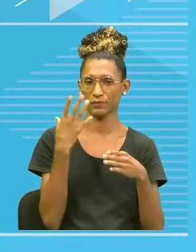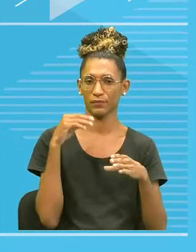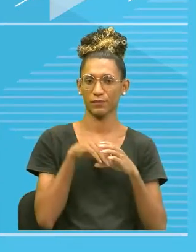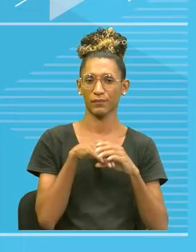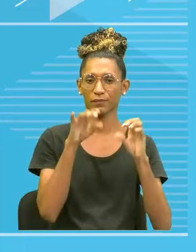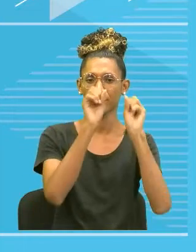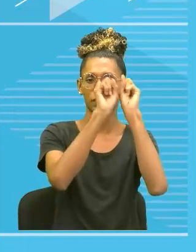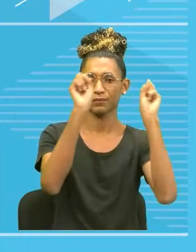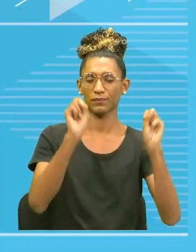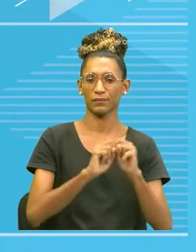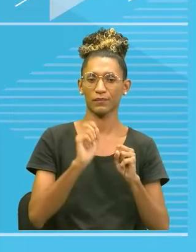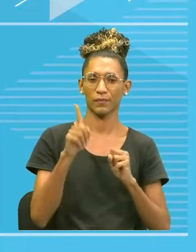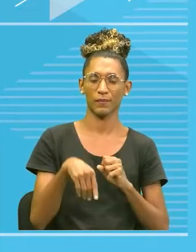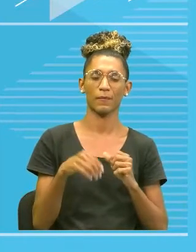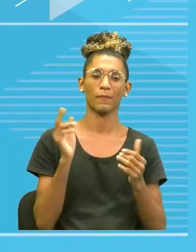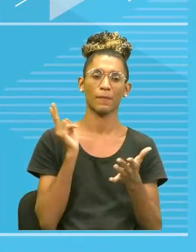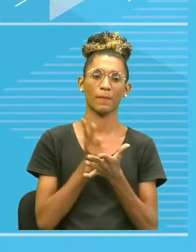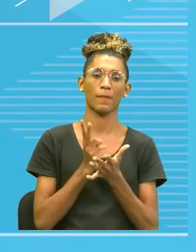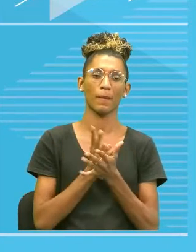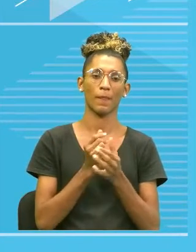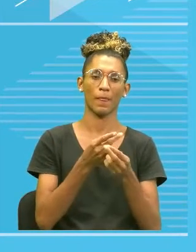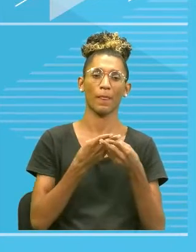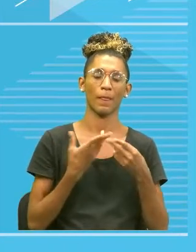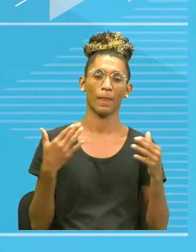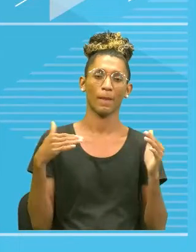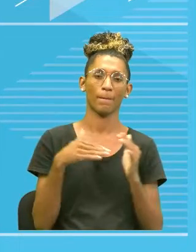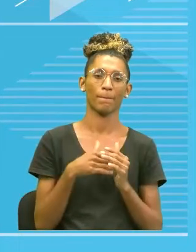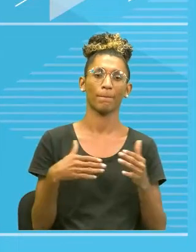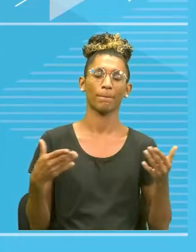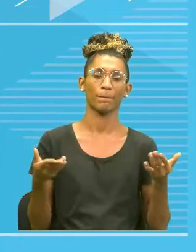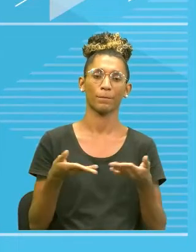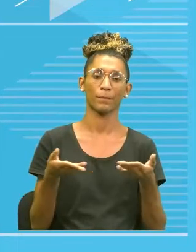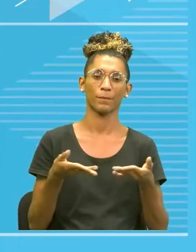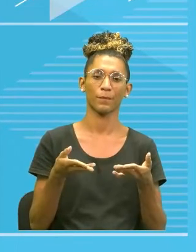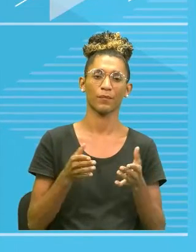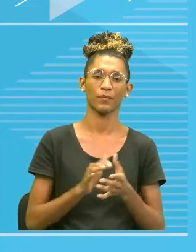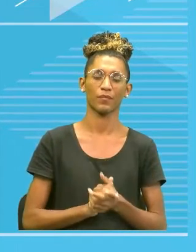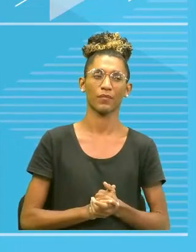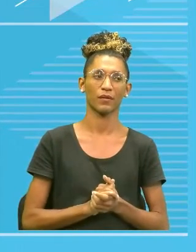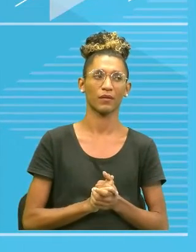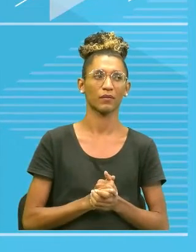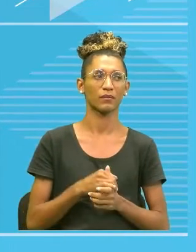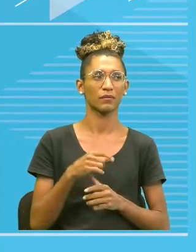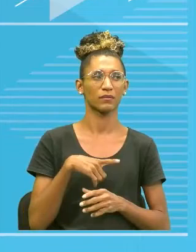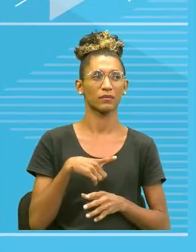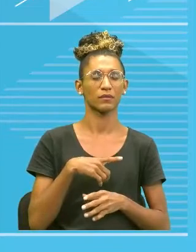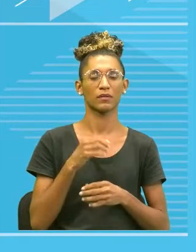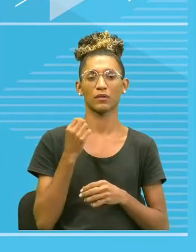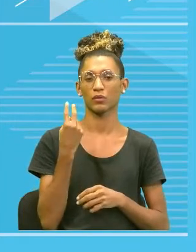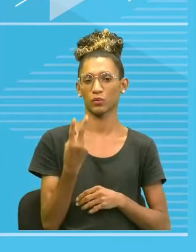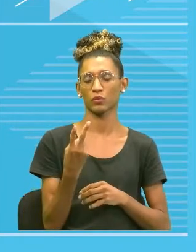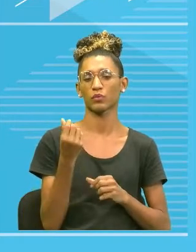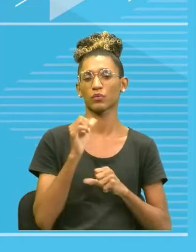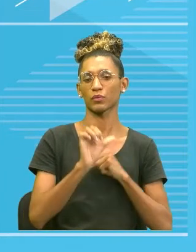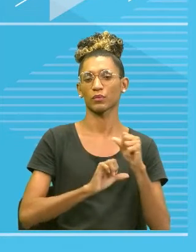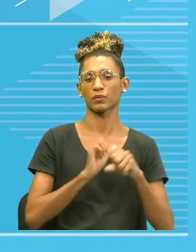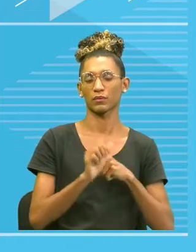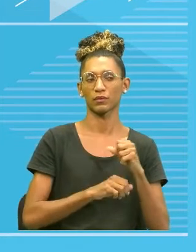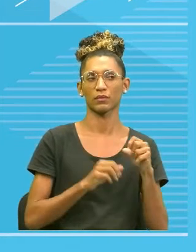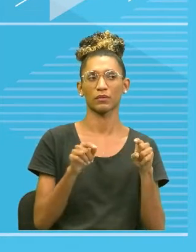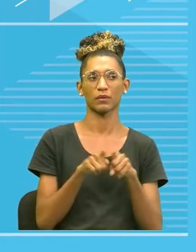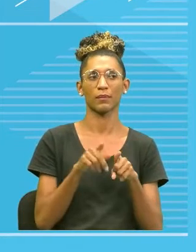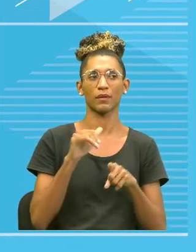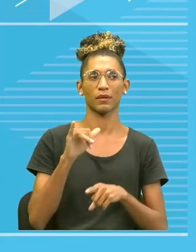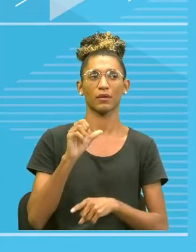sistema. E é uma coisa que a gente usa muito até o dia de hoje, ok? É composto por duas transformações